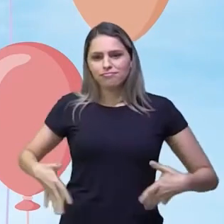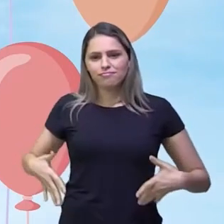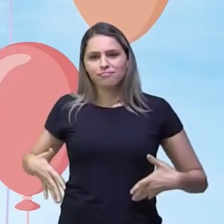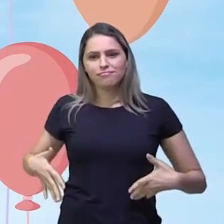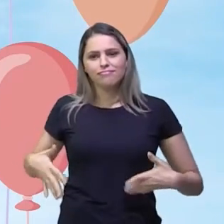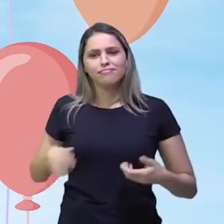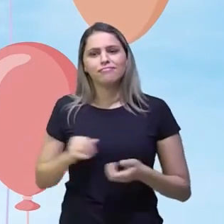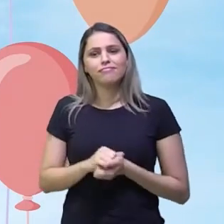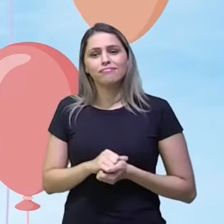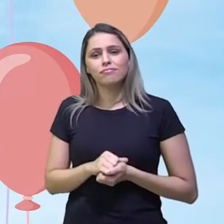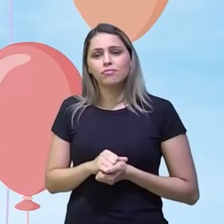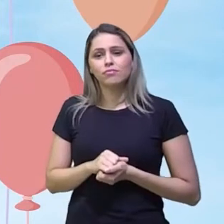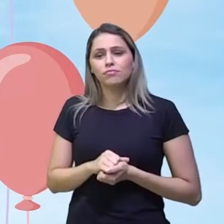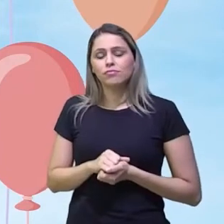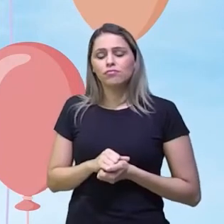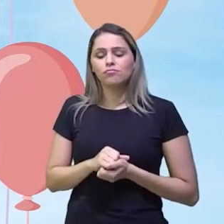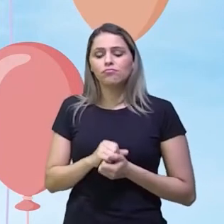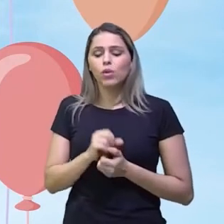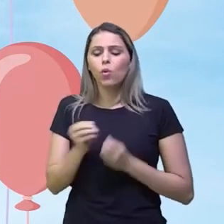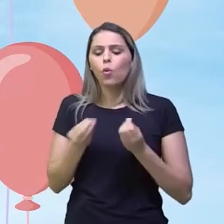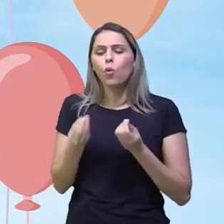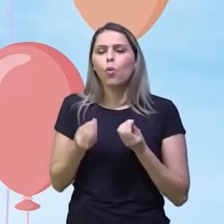Vestido. Olha só. Olha o som.